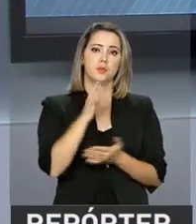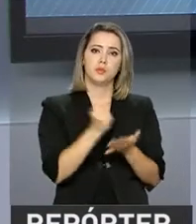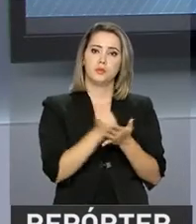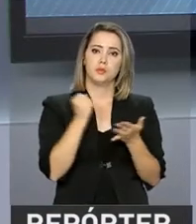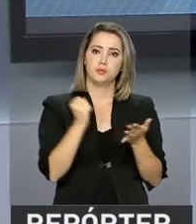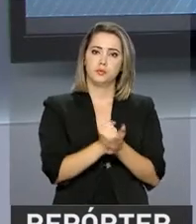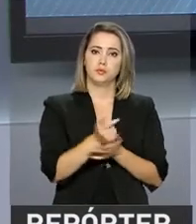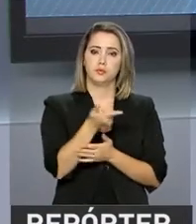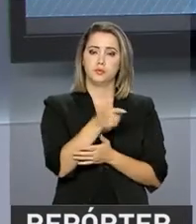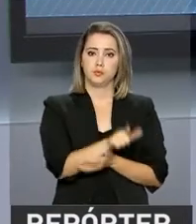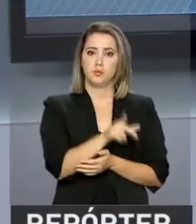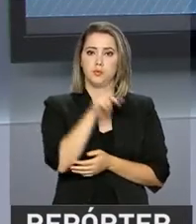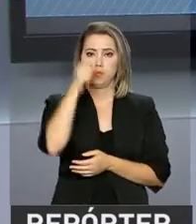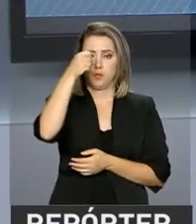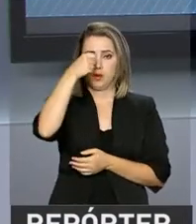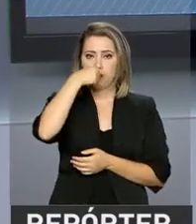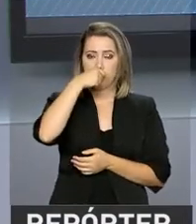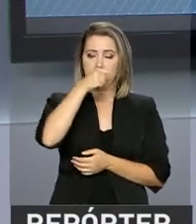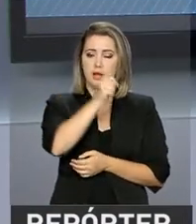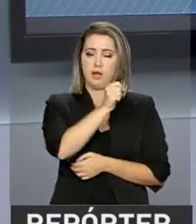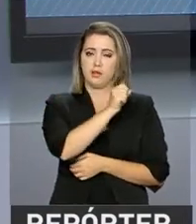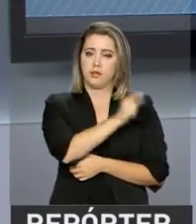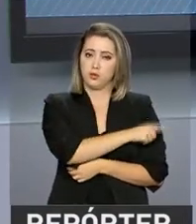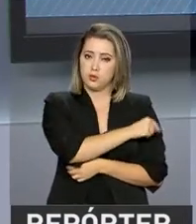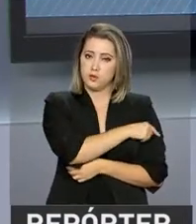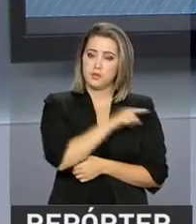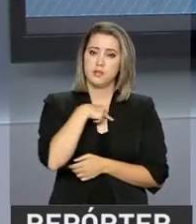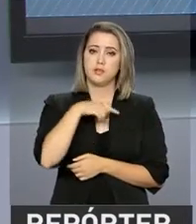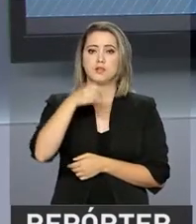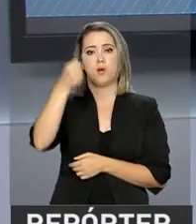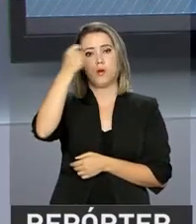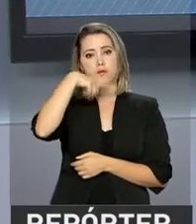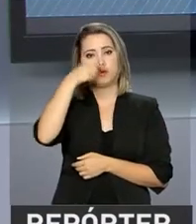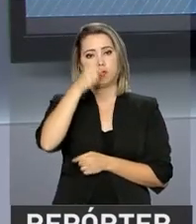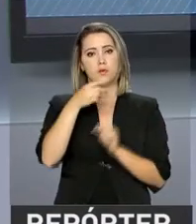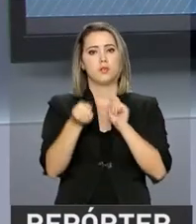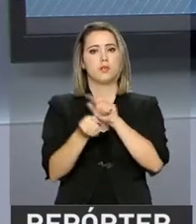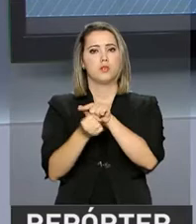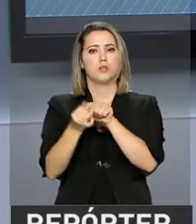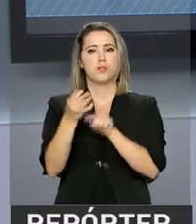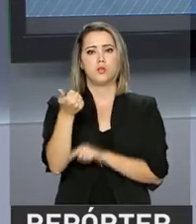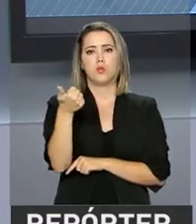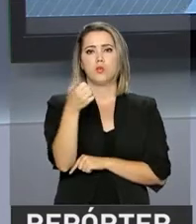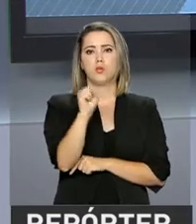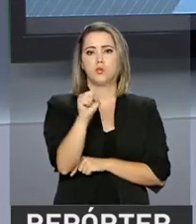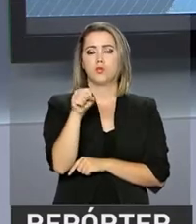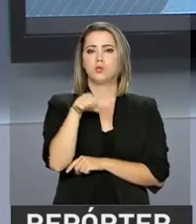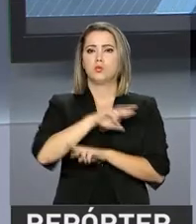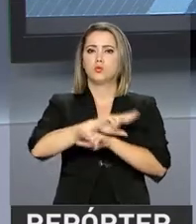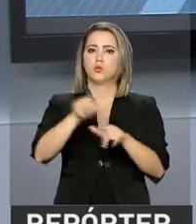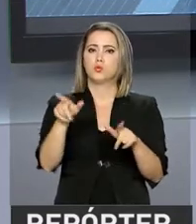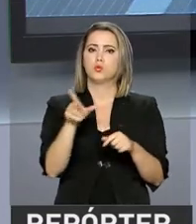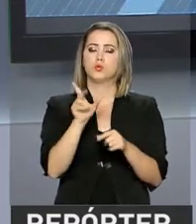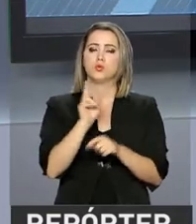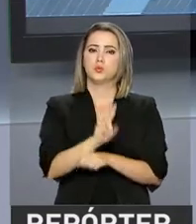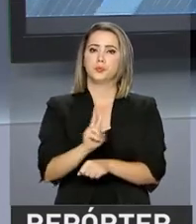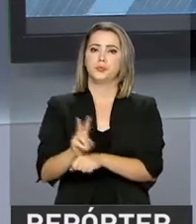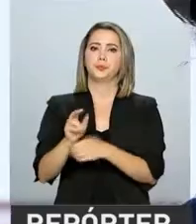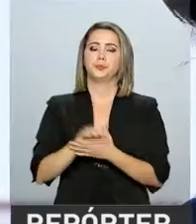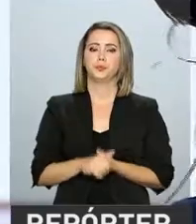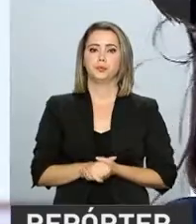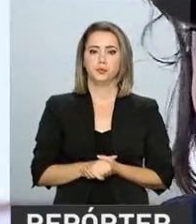de vacinação. Além da influenza, o Ministério da Saúde oferece outros 18 tipos de imunização.